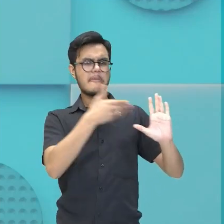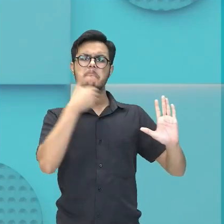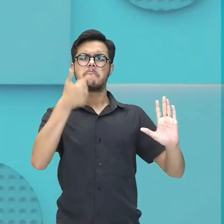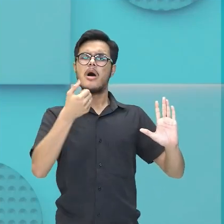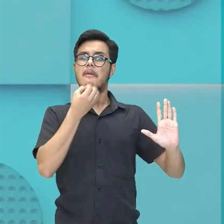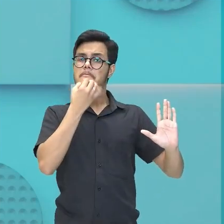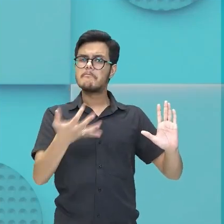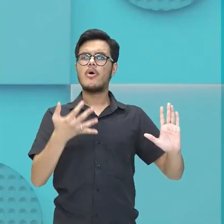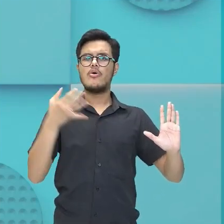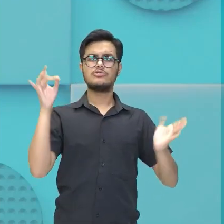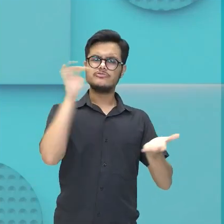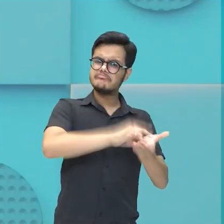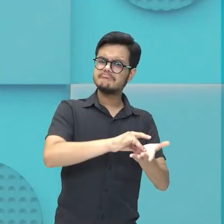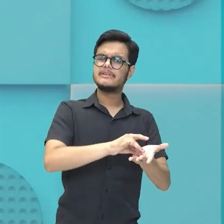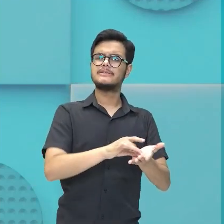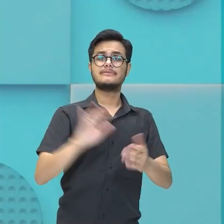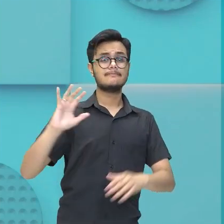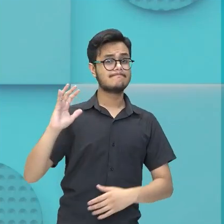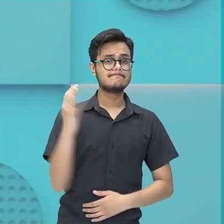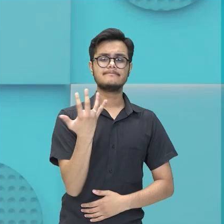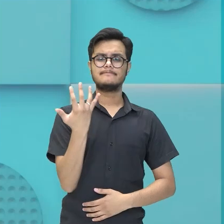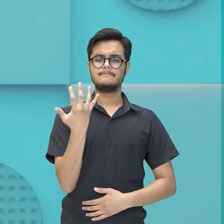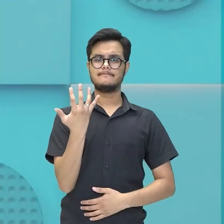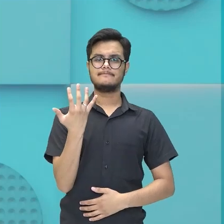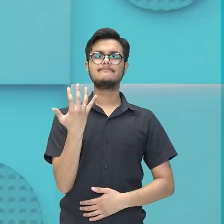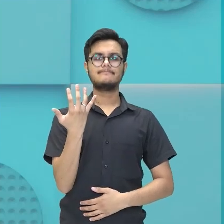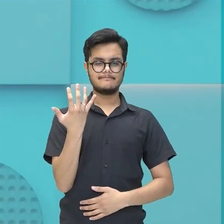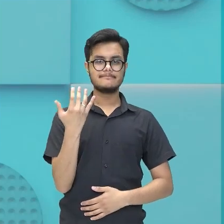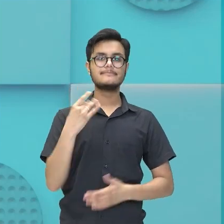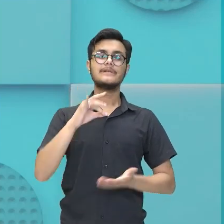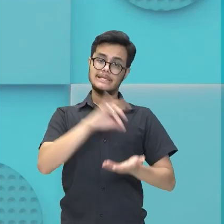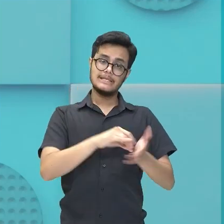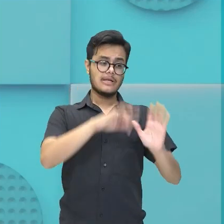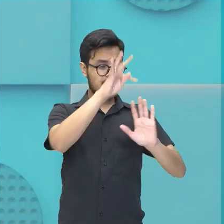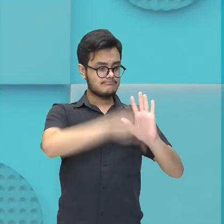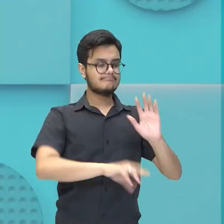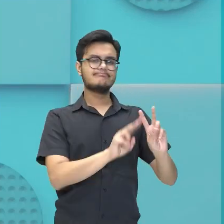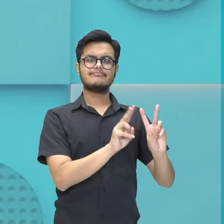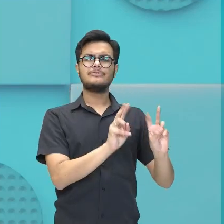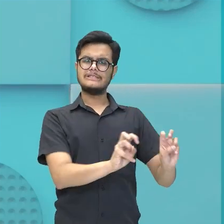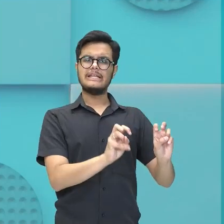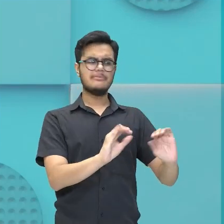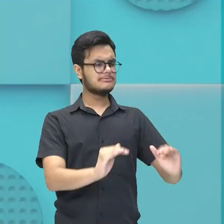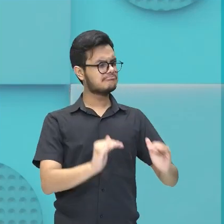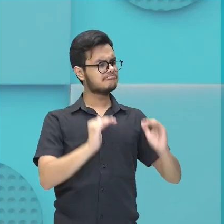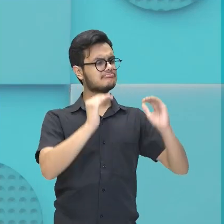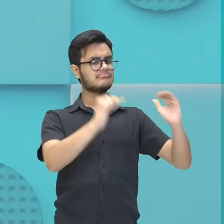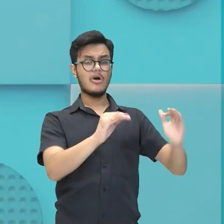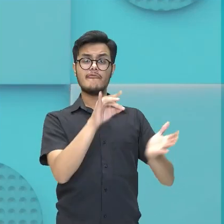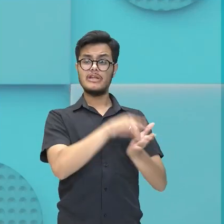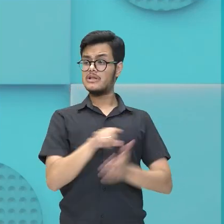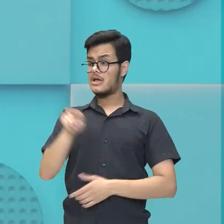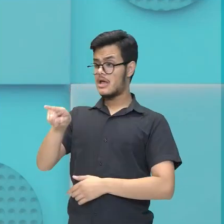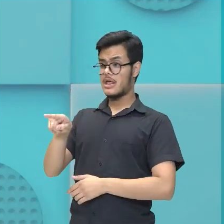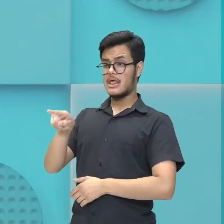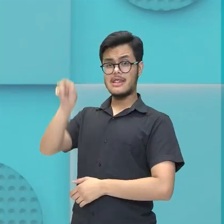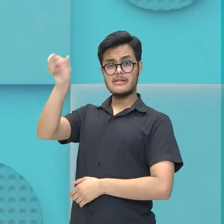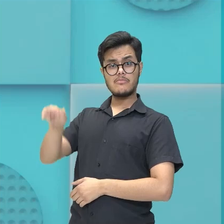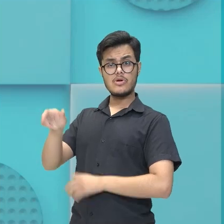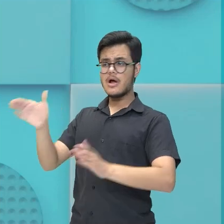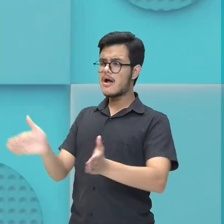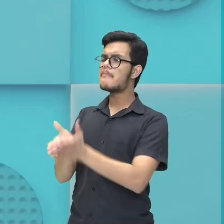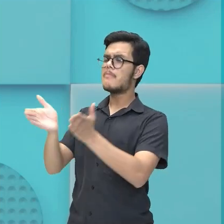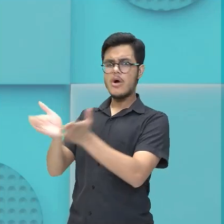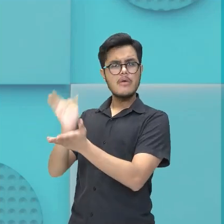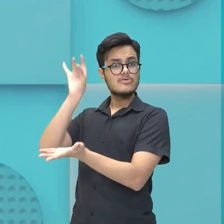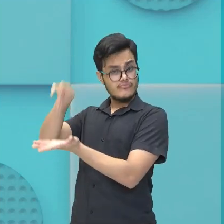traz veracidade, faz com que a reportagem tenha prestígio, ou seja, tenha